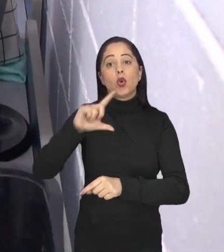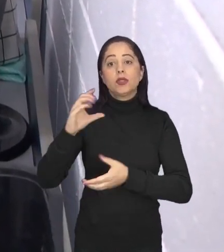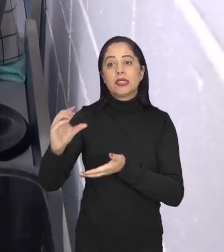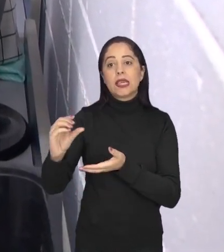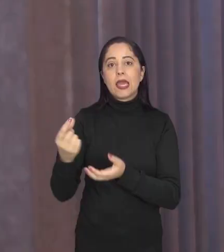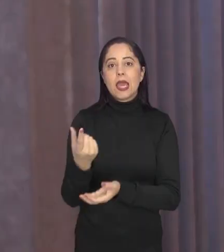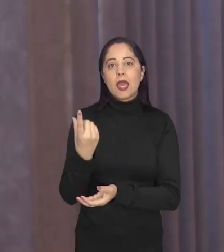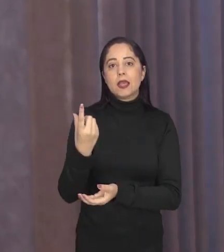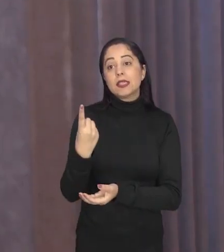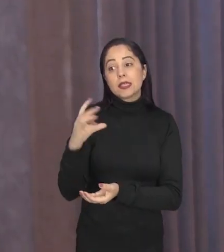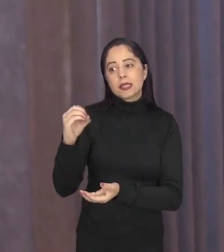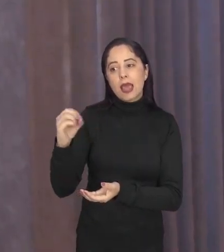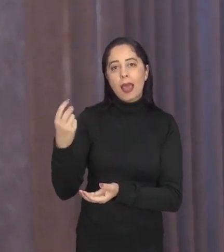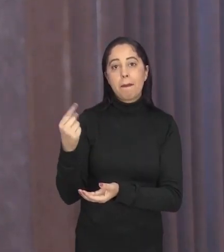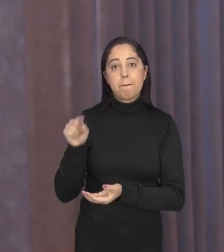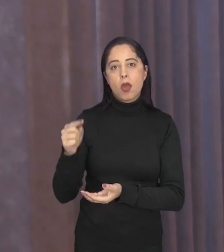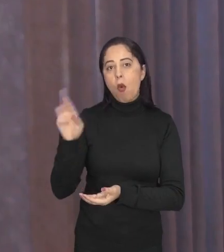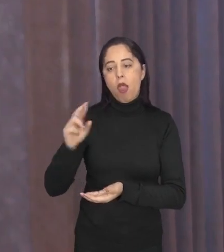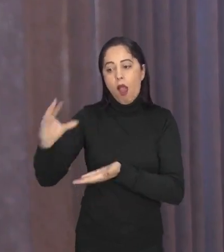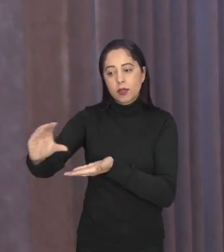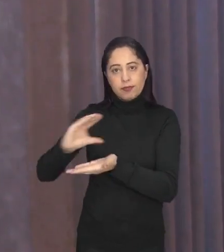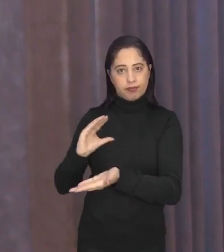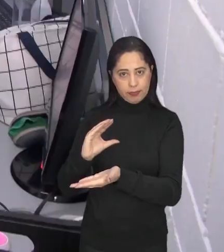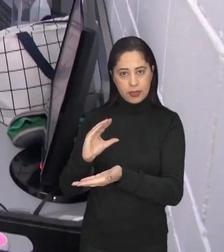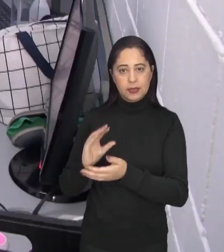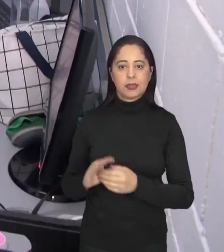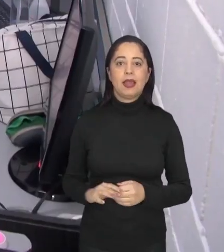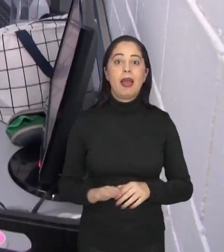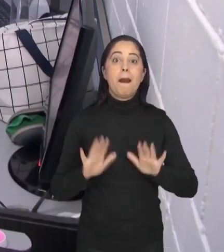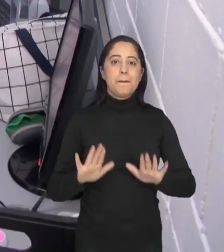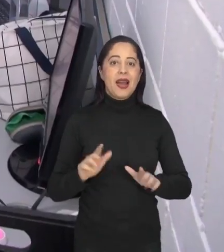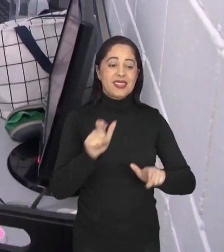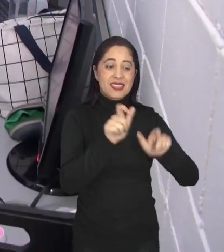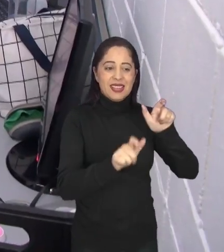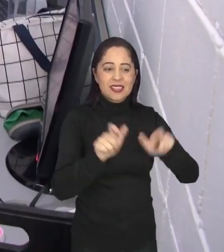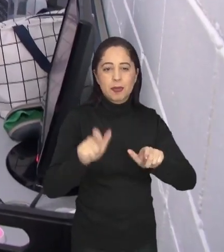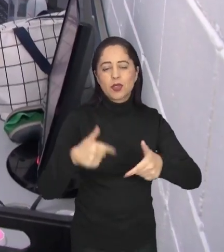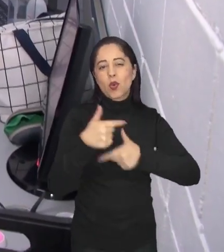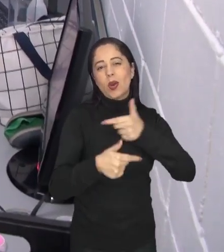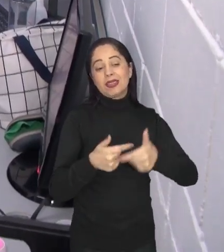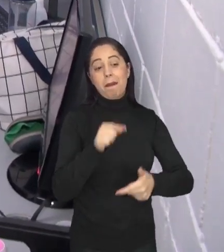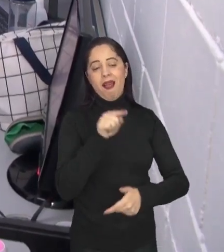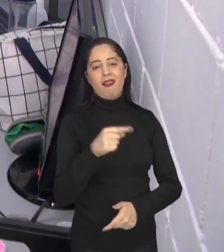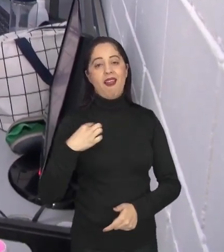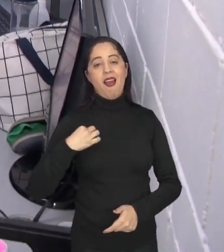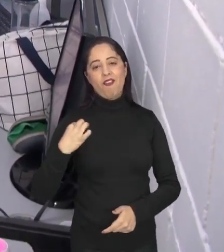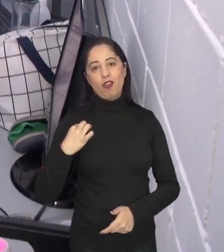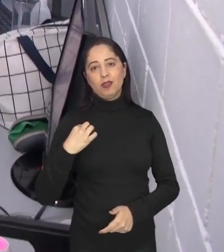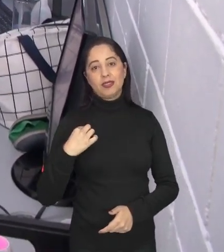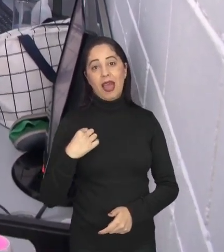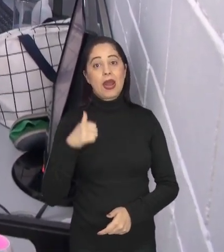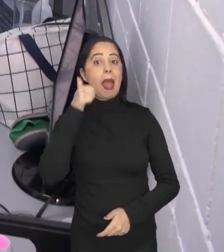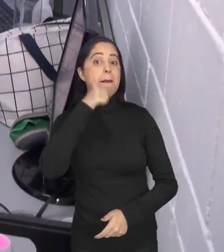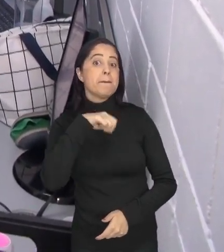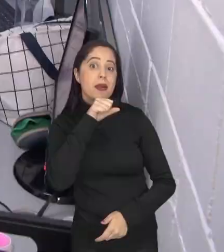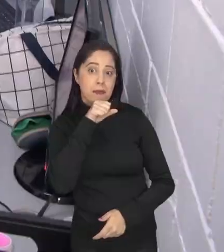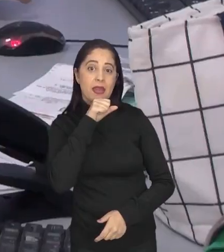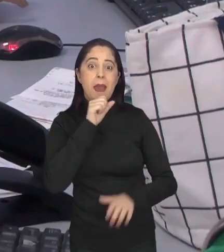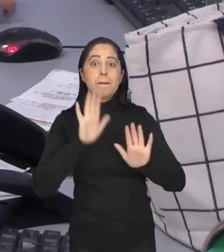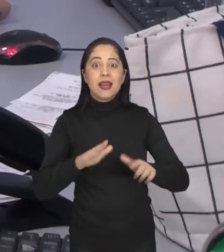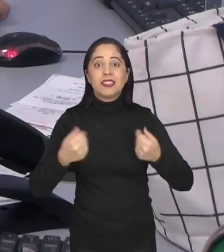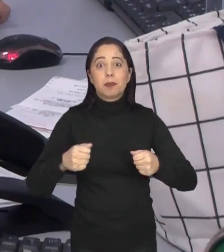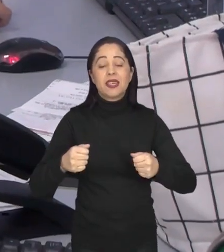à instituição. Segundo o diretor da associação, este trabalho é feito de forma voluntária com o apoio de mães de